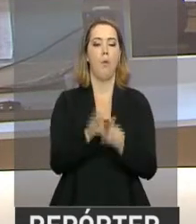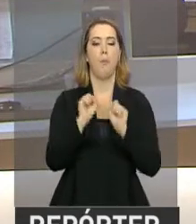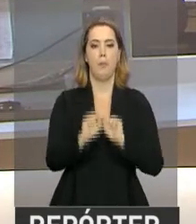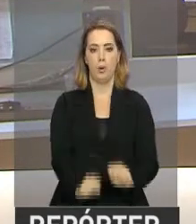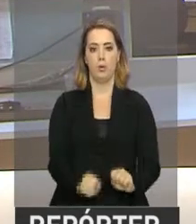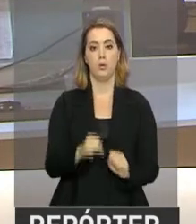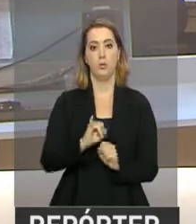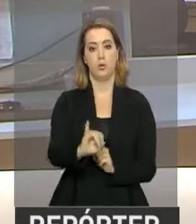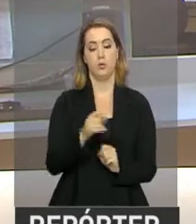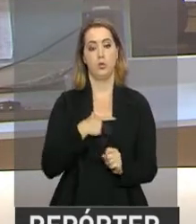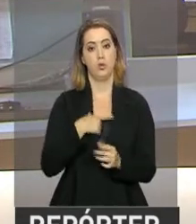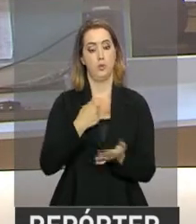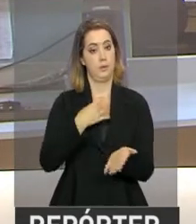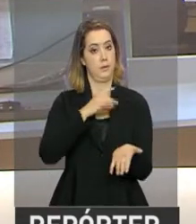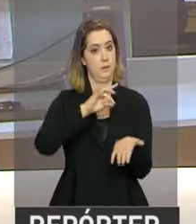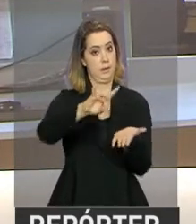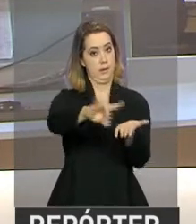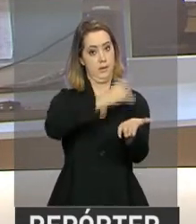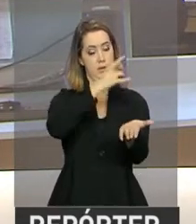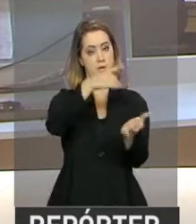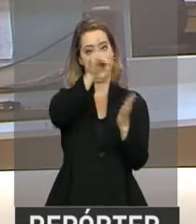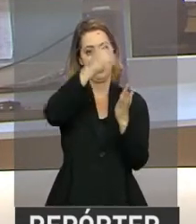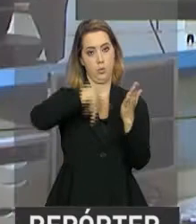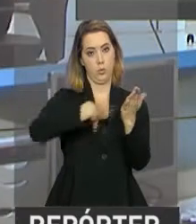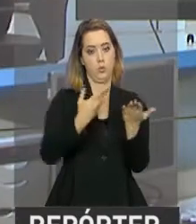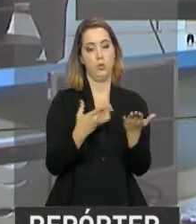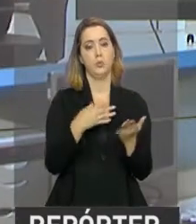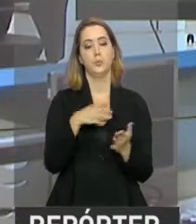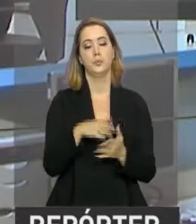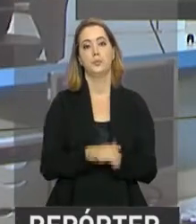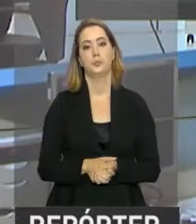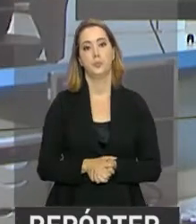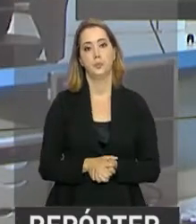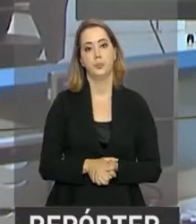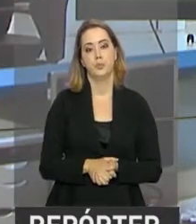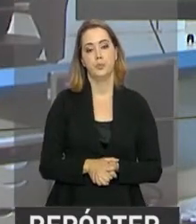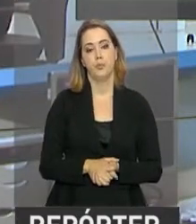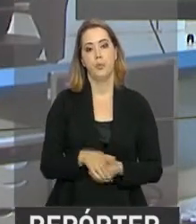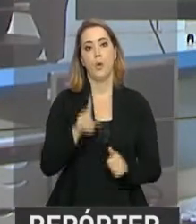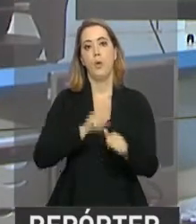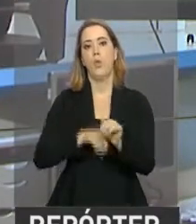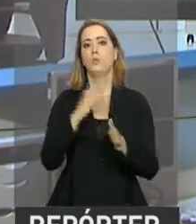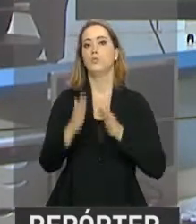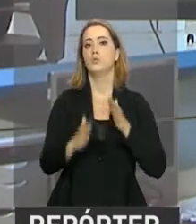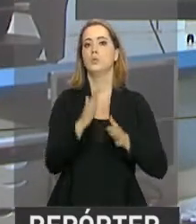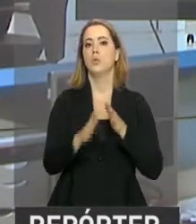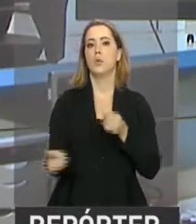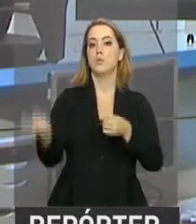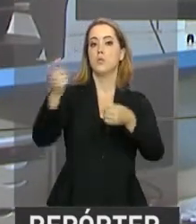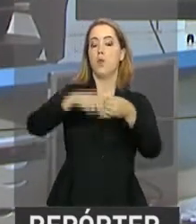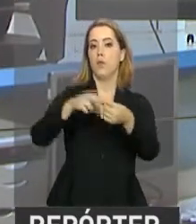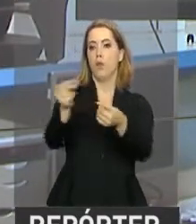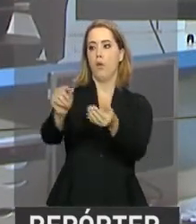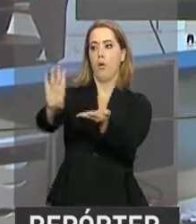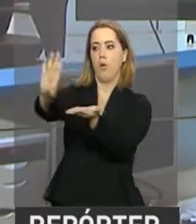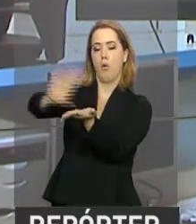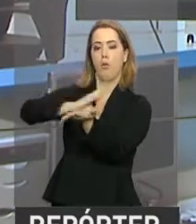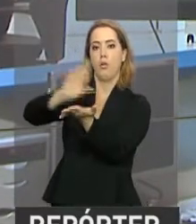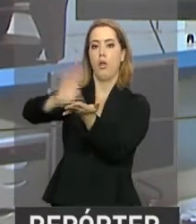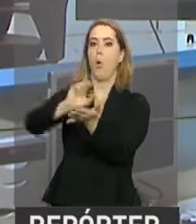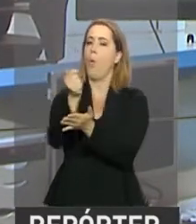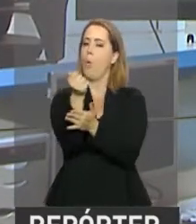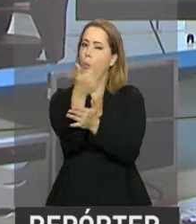por órgão ou entidade competente o prazo para a repatriação de bens e recursos no exterior está